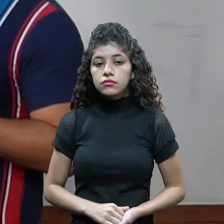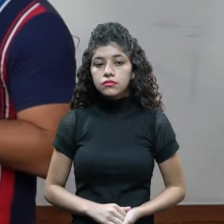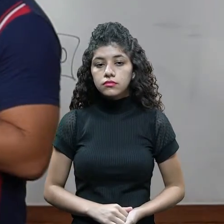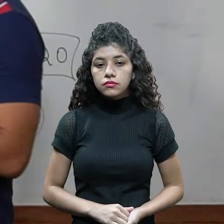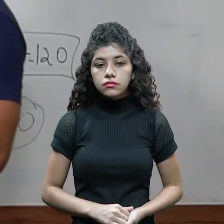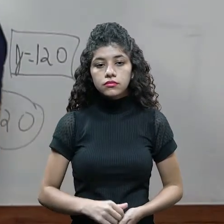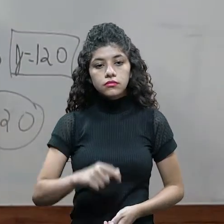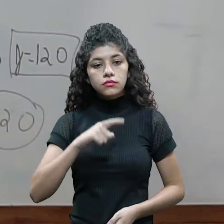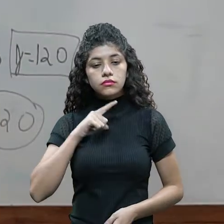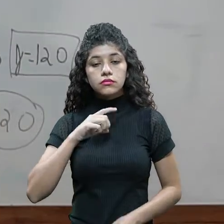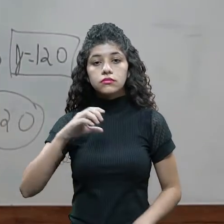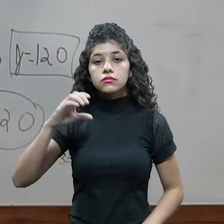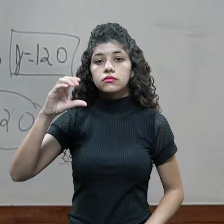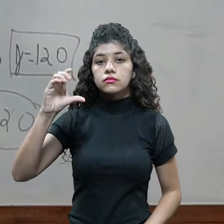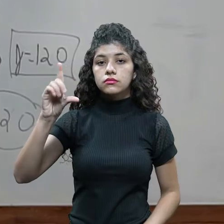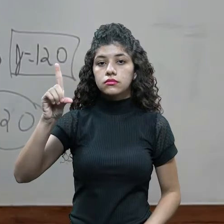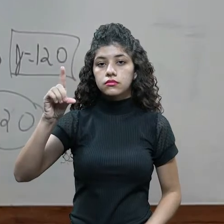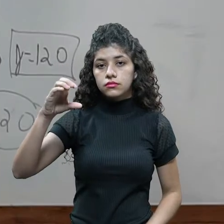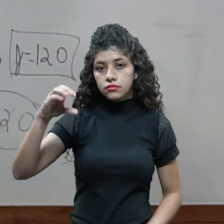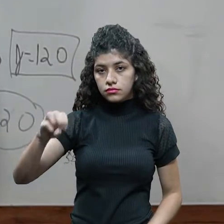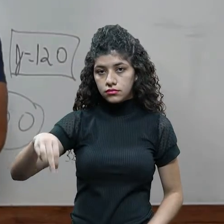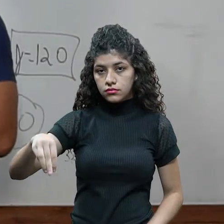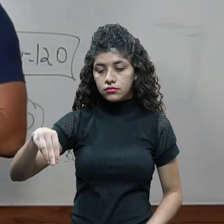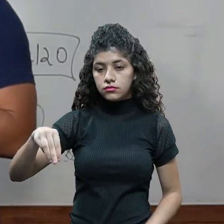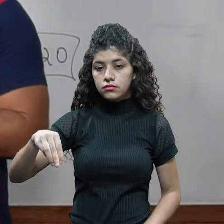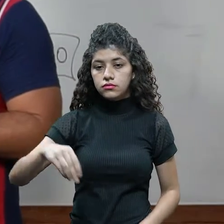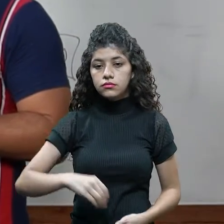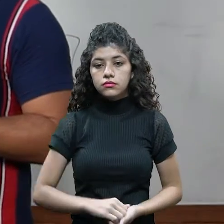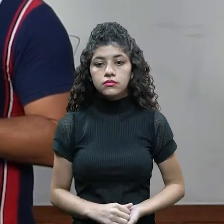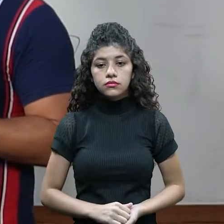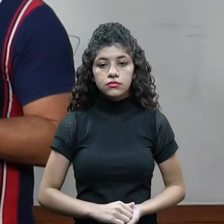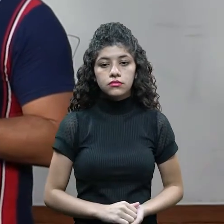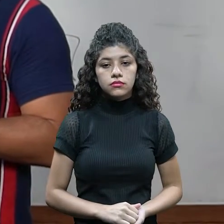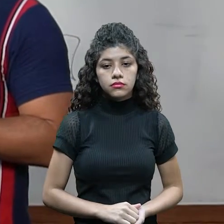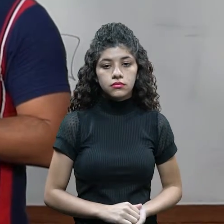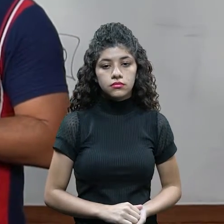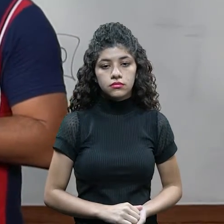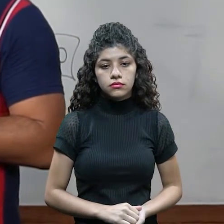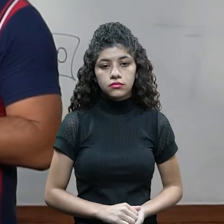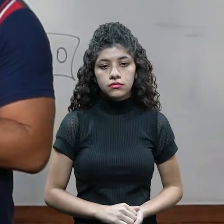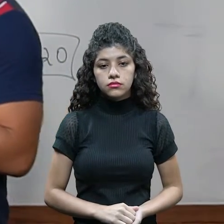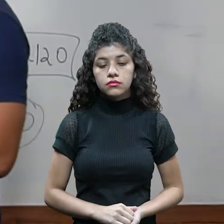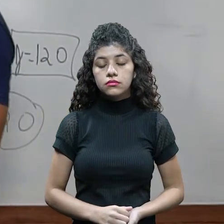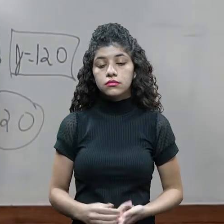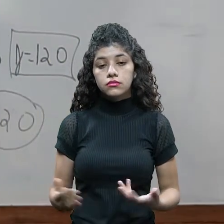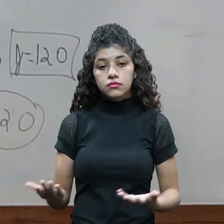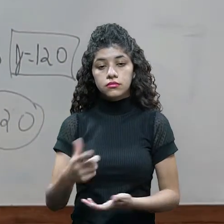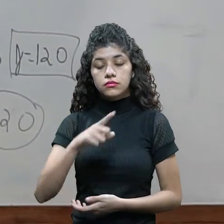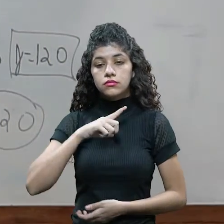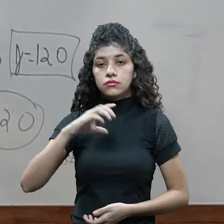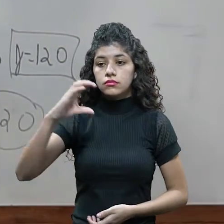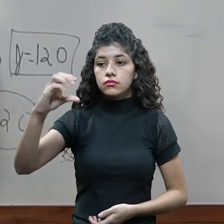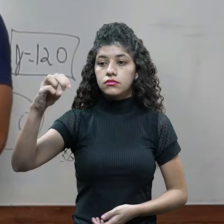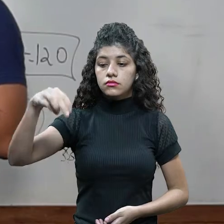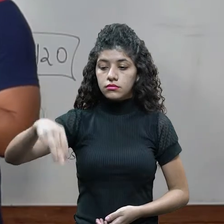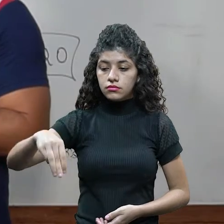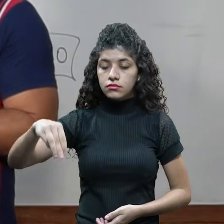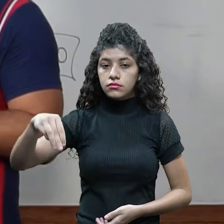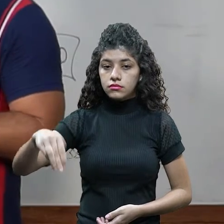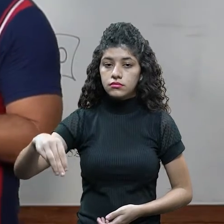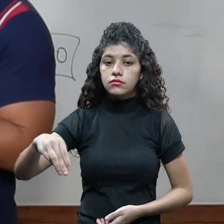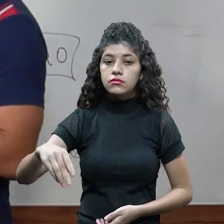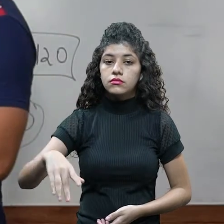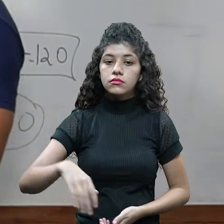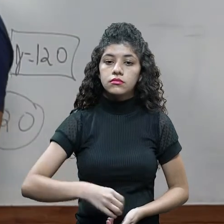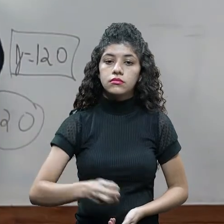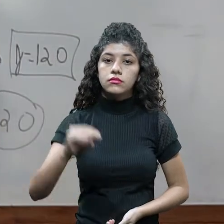ele. Depois do metro eu tenho o decímetro. O decímetro é 10 vezes menor do que o metro. Eu tenho o centímetro, 100 vezes